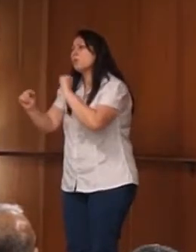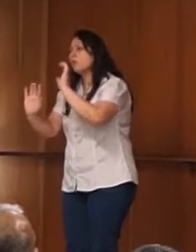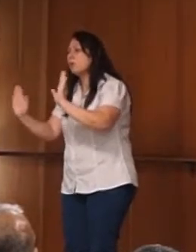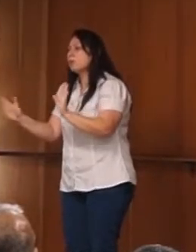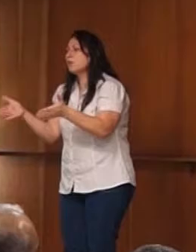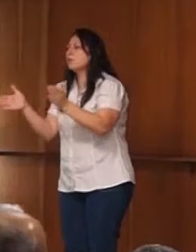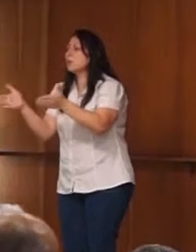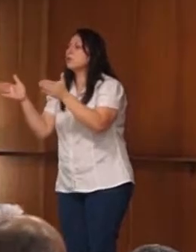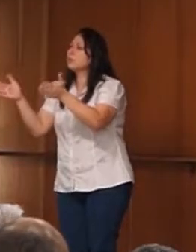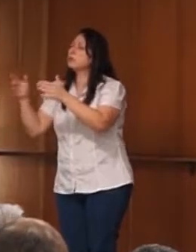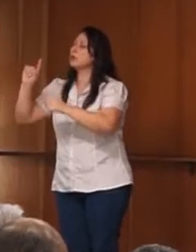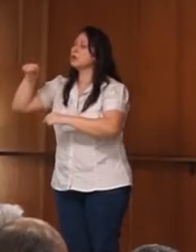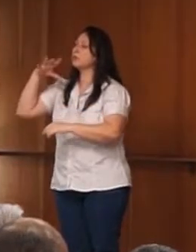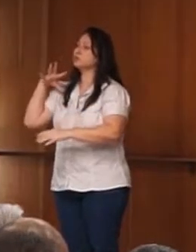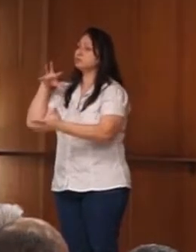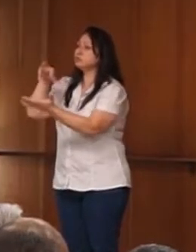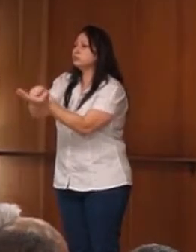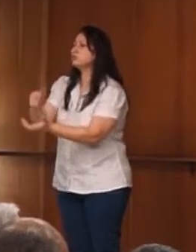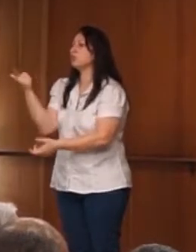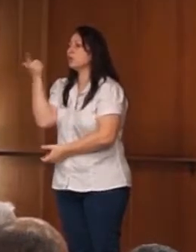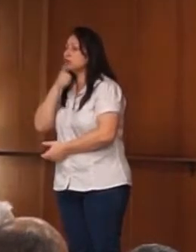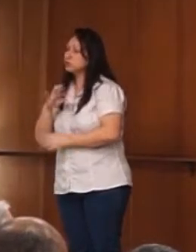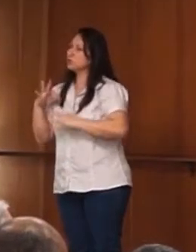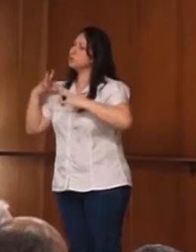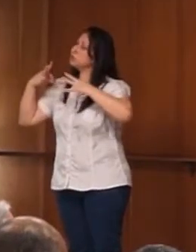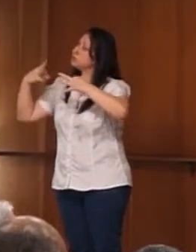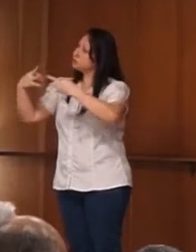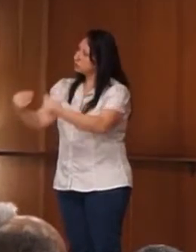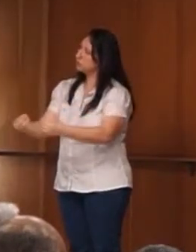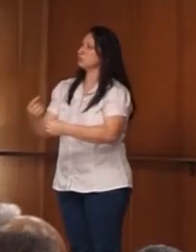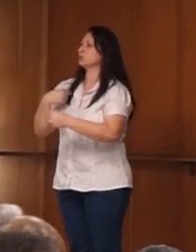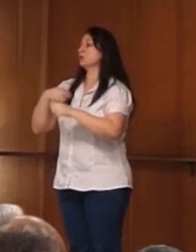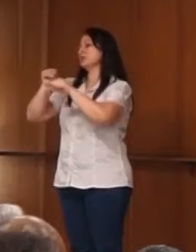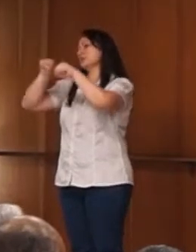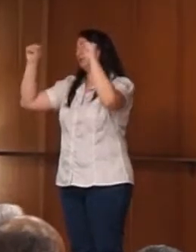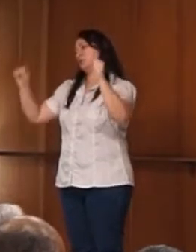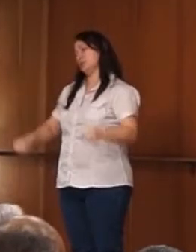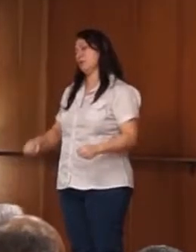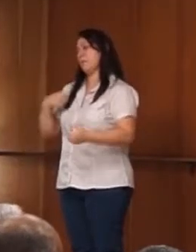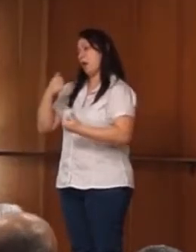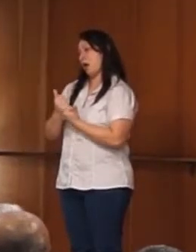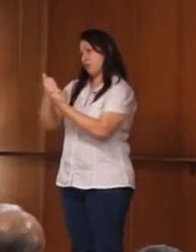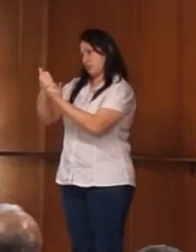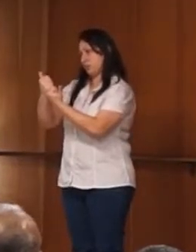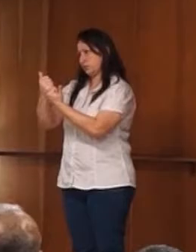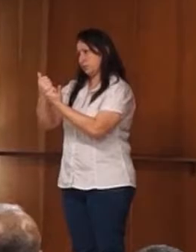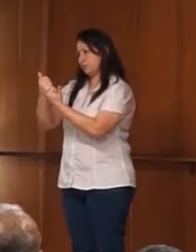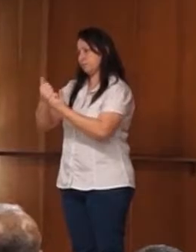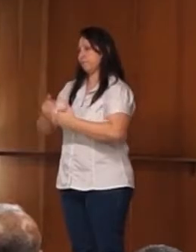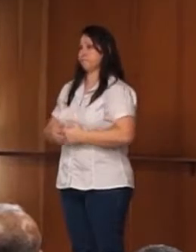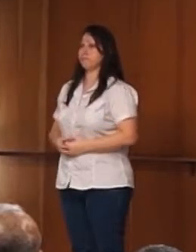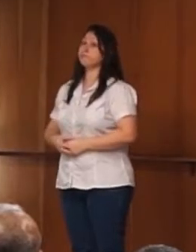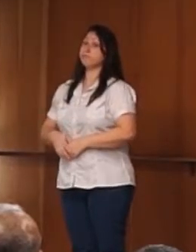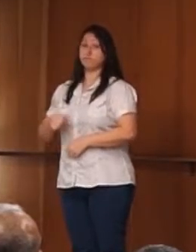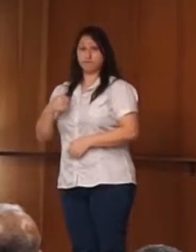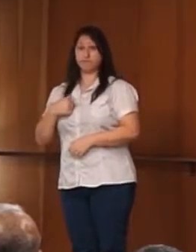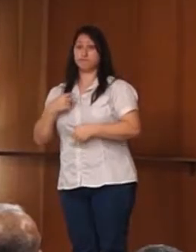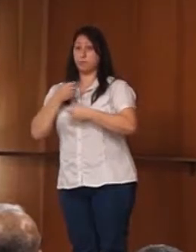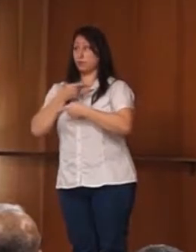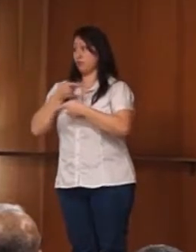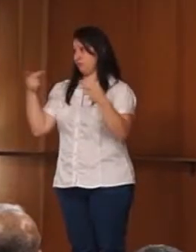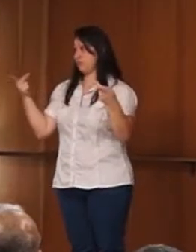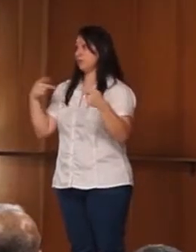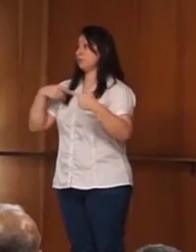tinha assumido todo o sistema de abrigo legal. Eu diria que tem sido uma